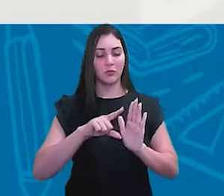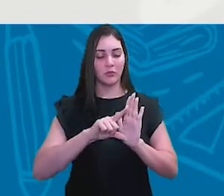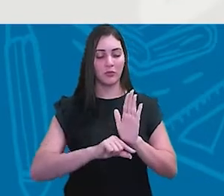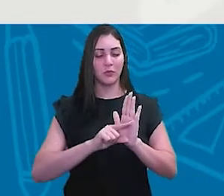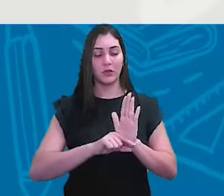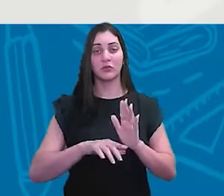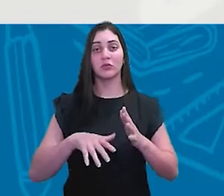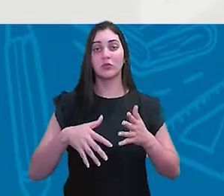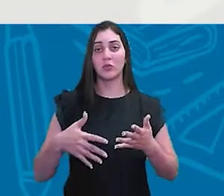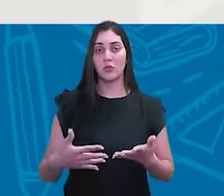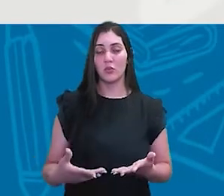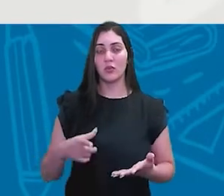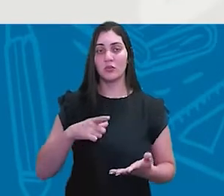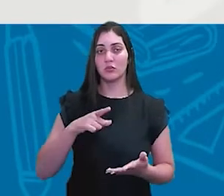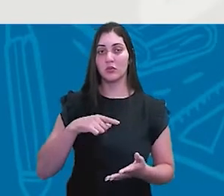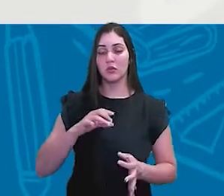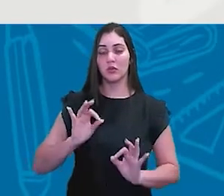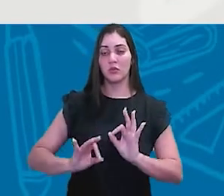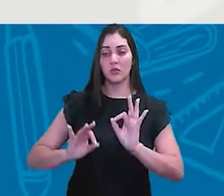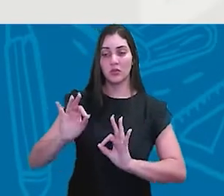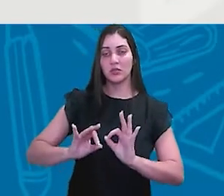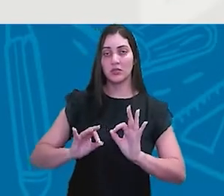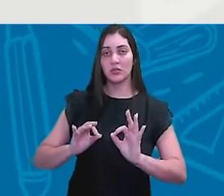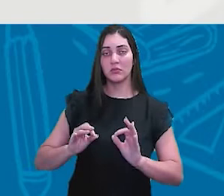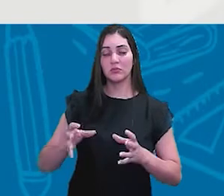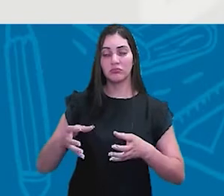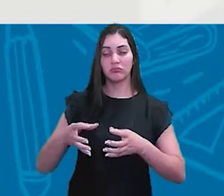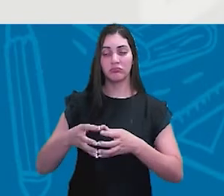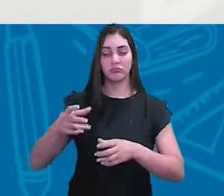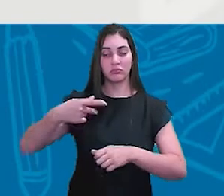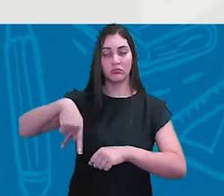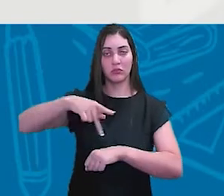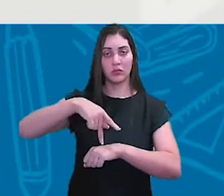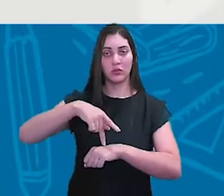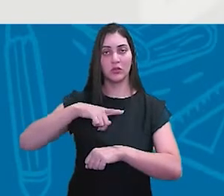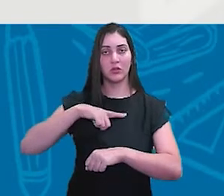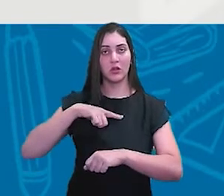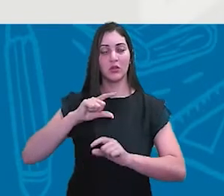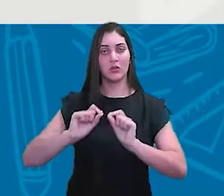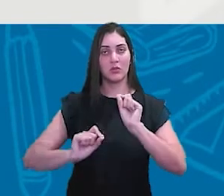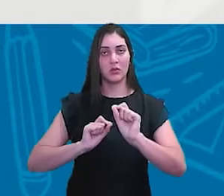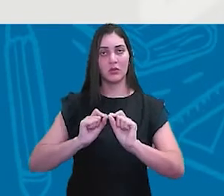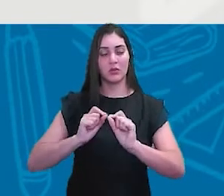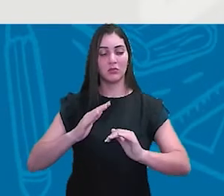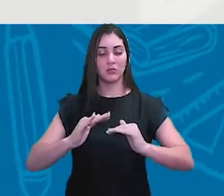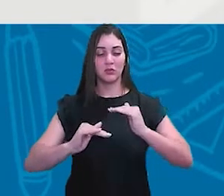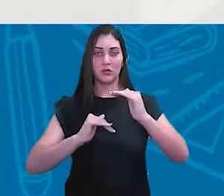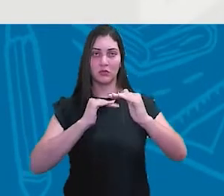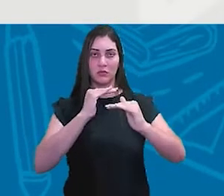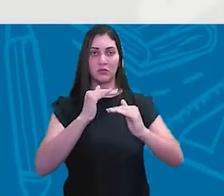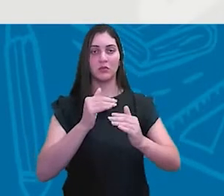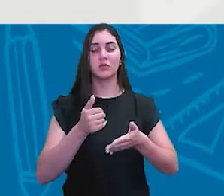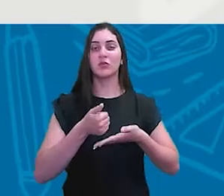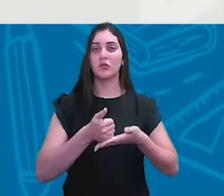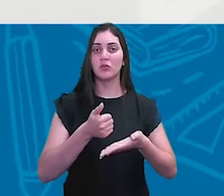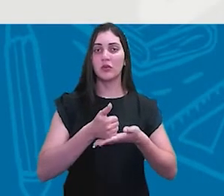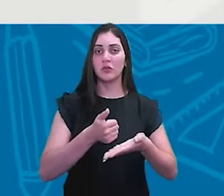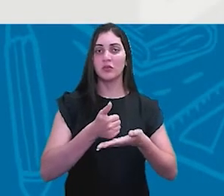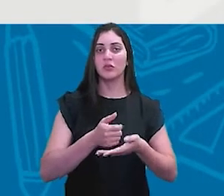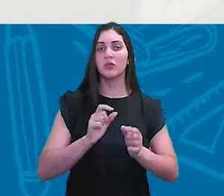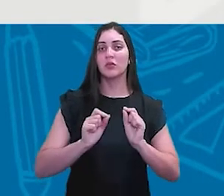organização que reúne todos esses países, você devia ter uma questão de desenvolvimento, uma cooperação para